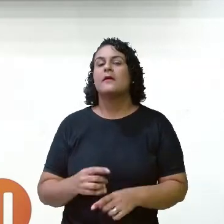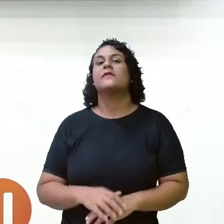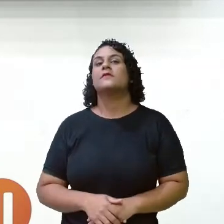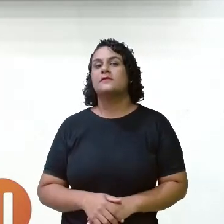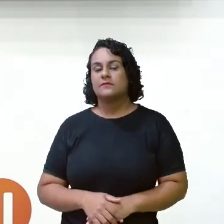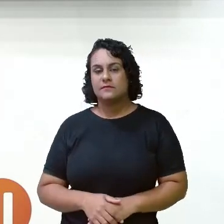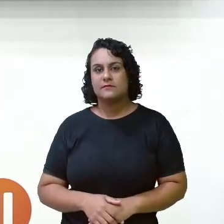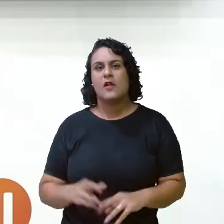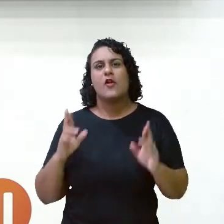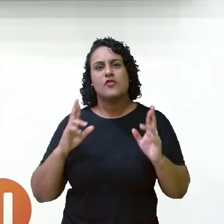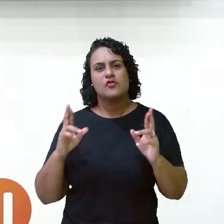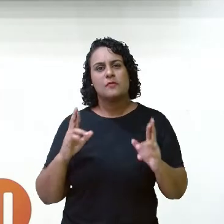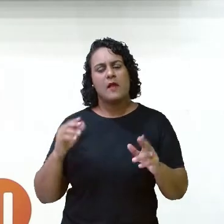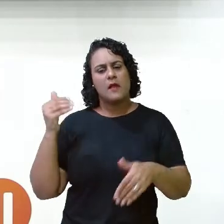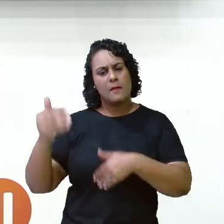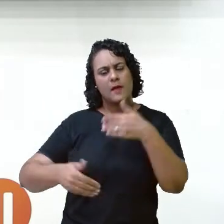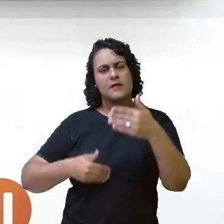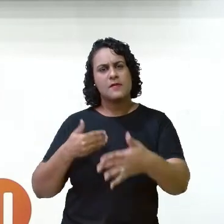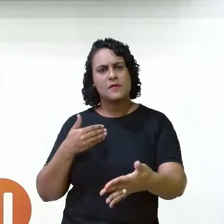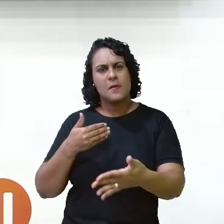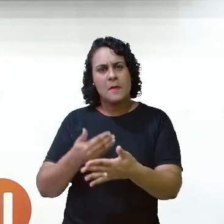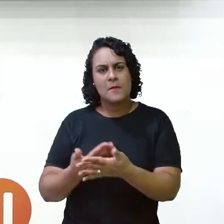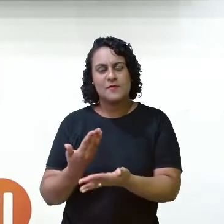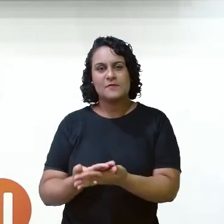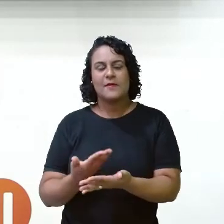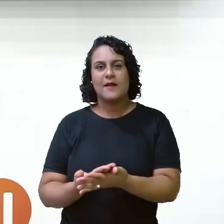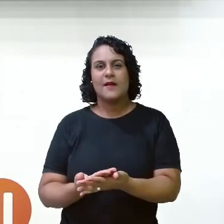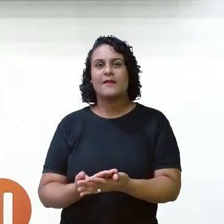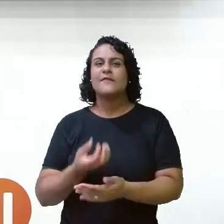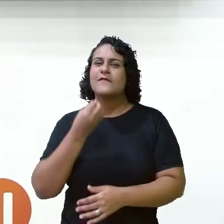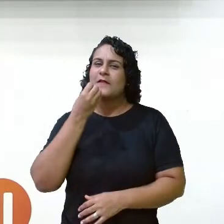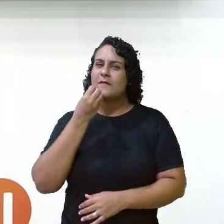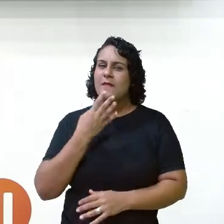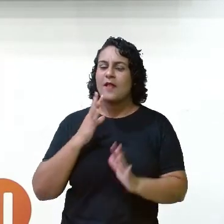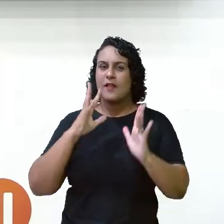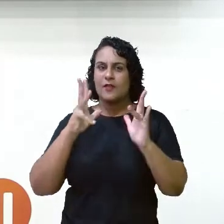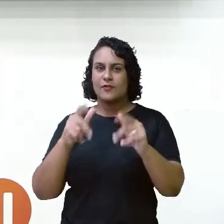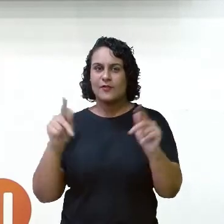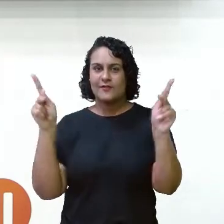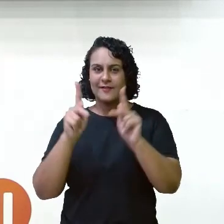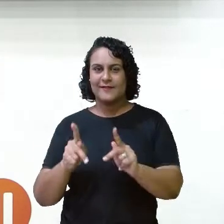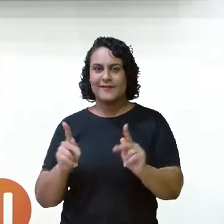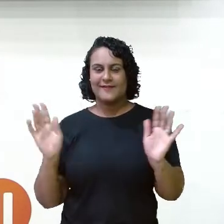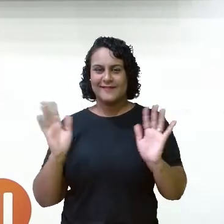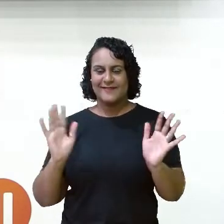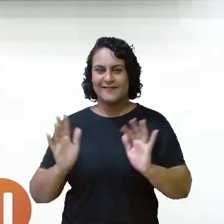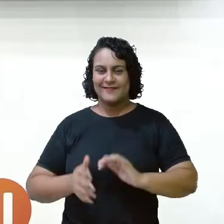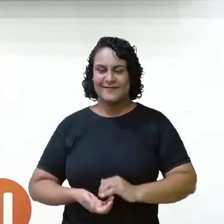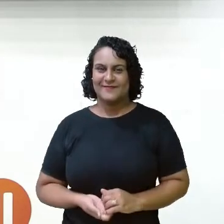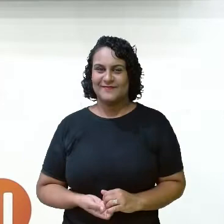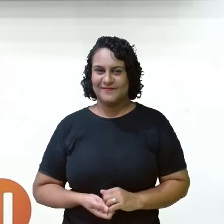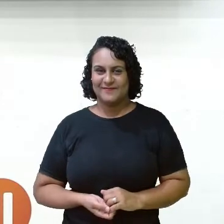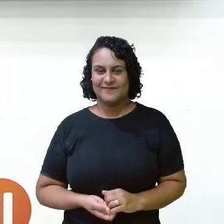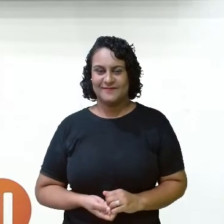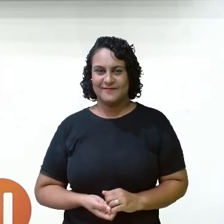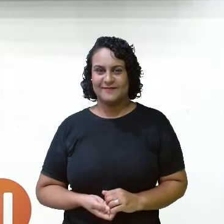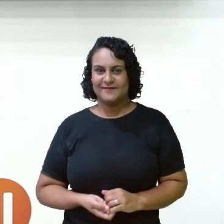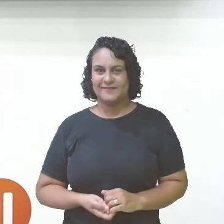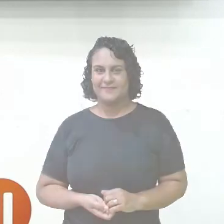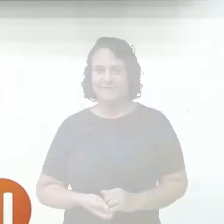sua participação na próxima, tá? Fiquem bem, fiquem em paz e até logo. Tchau, tchau.